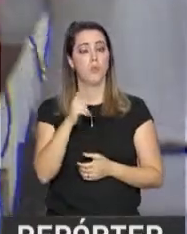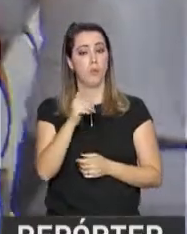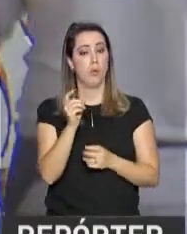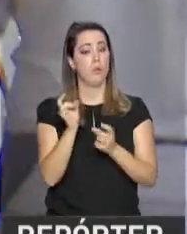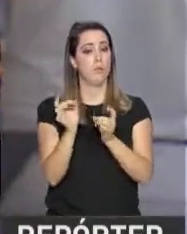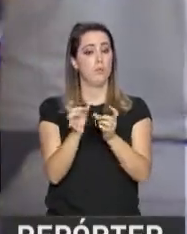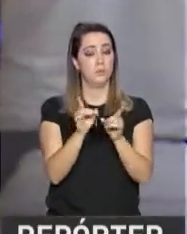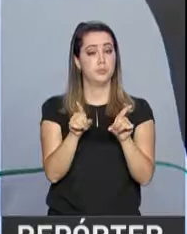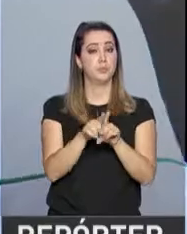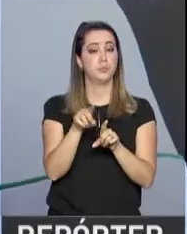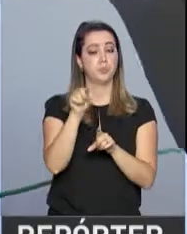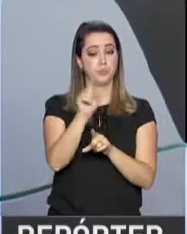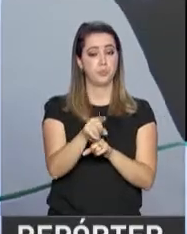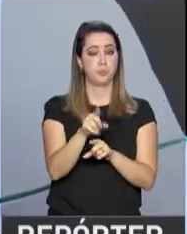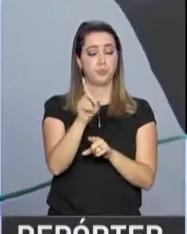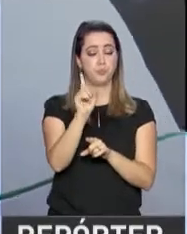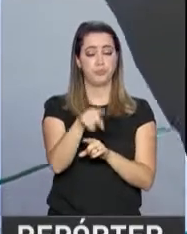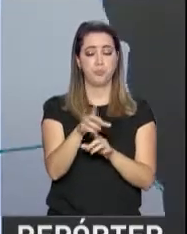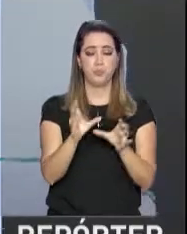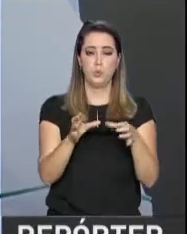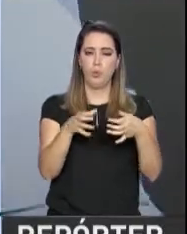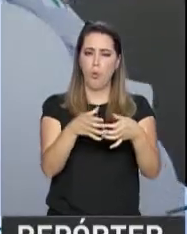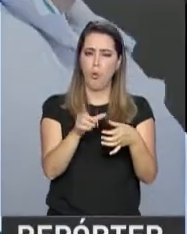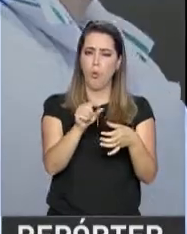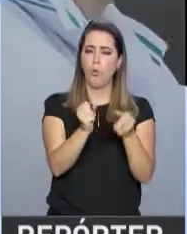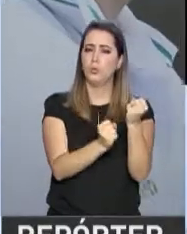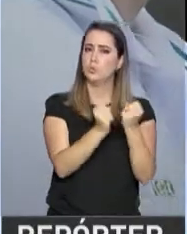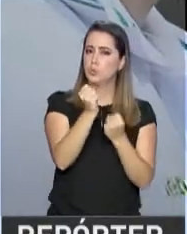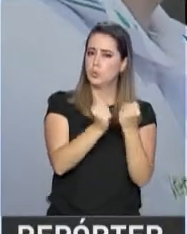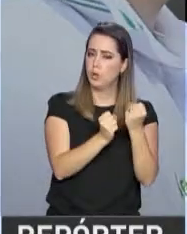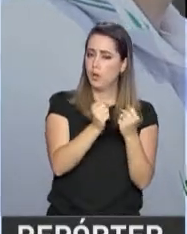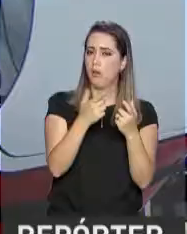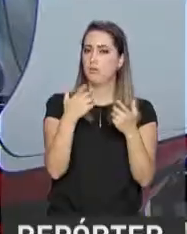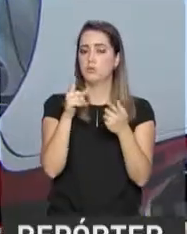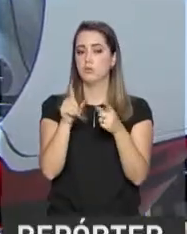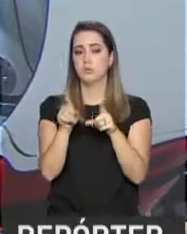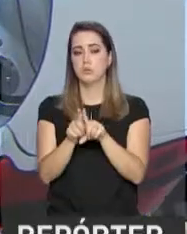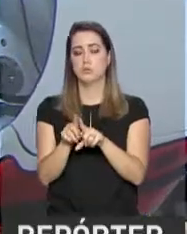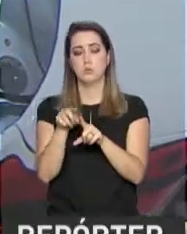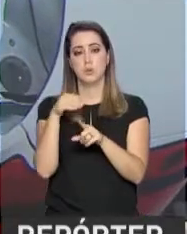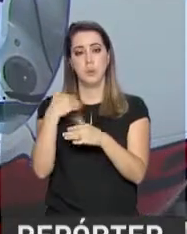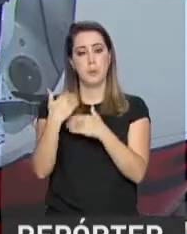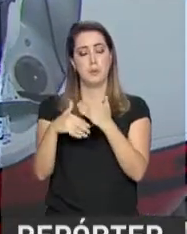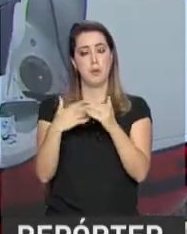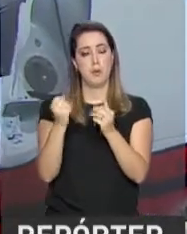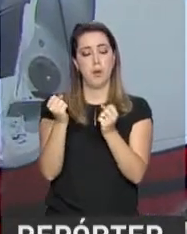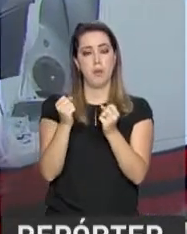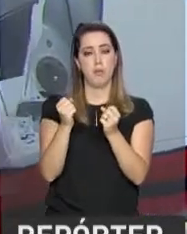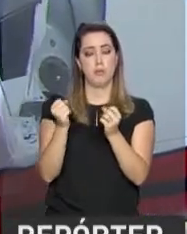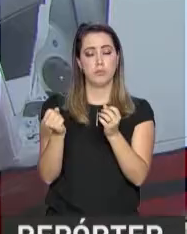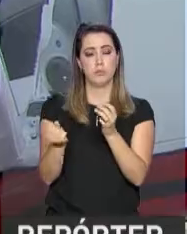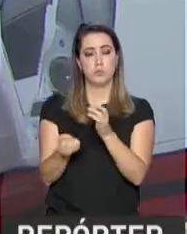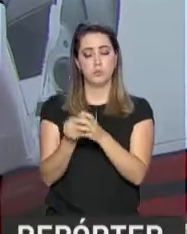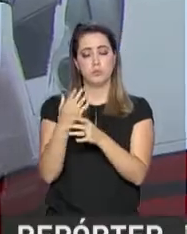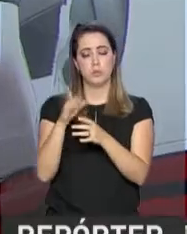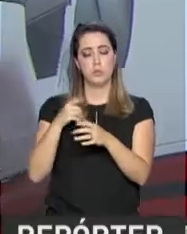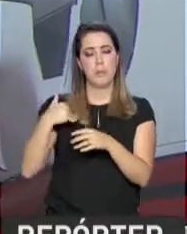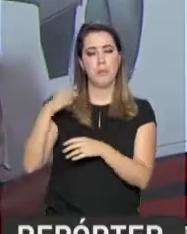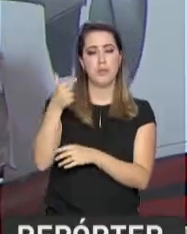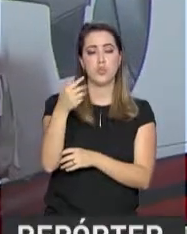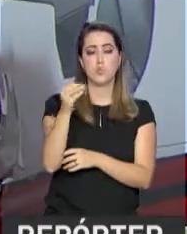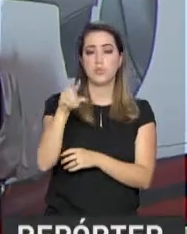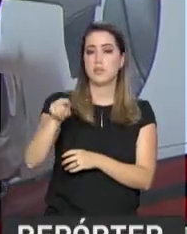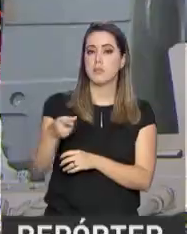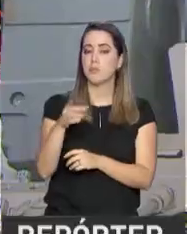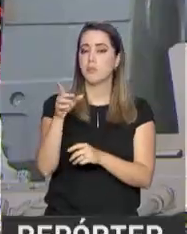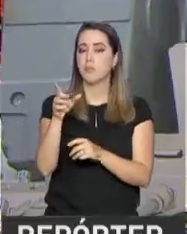Segundo a Anfávia, a Associação Nacional dos Fabricantes de Veículos Automotores, foram produzidos cerca de 700 mil